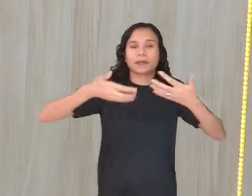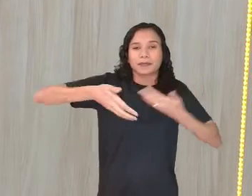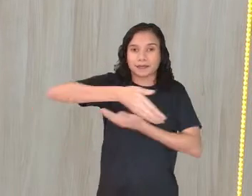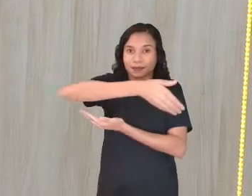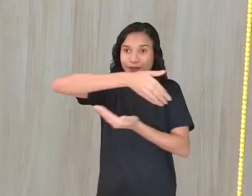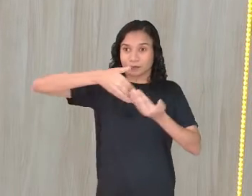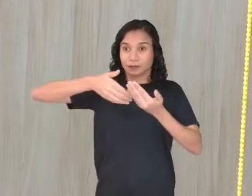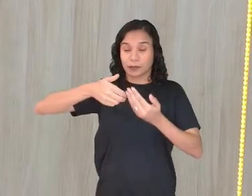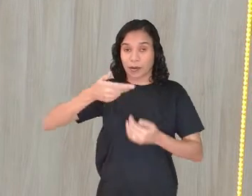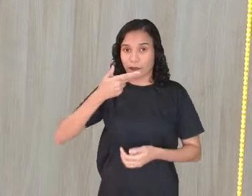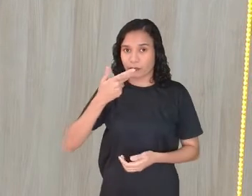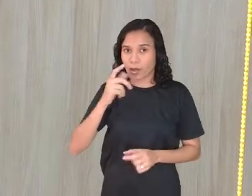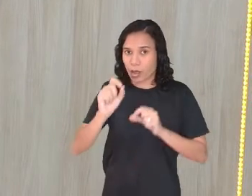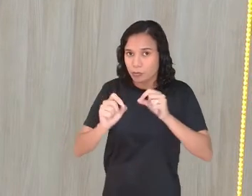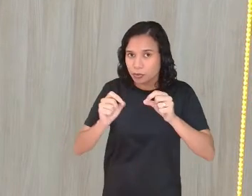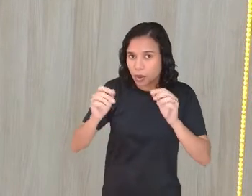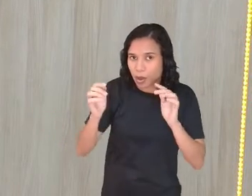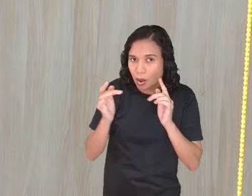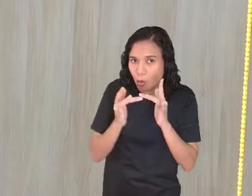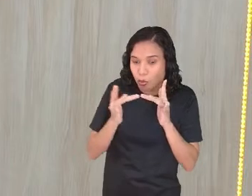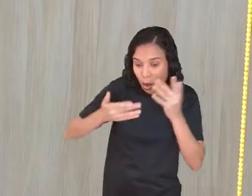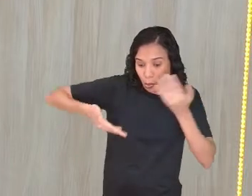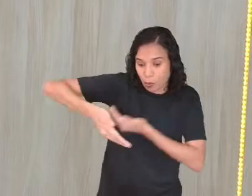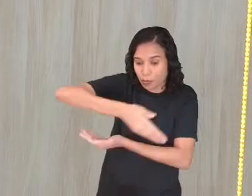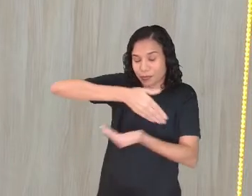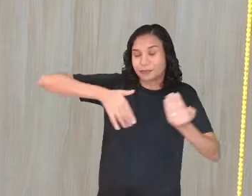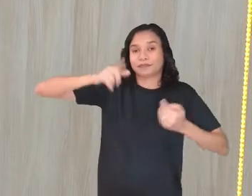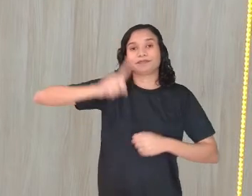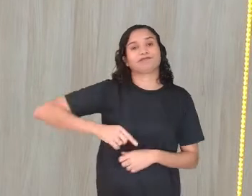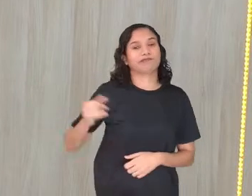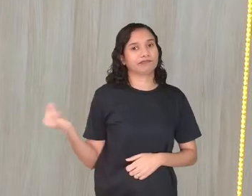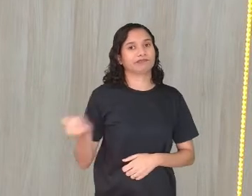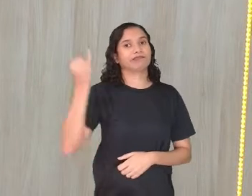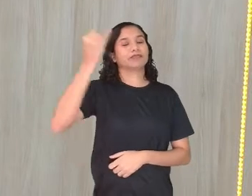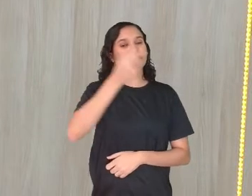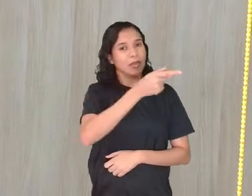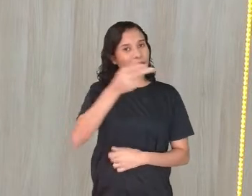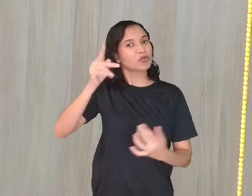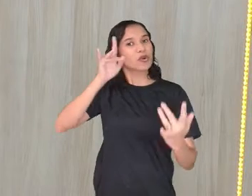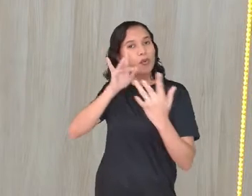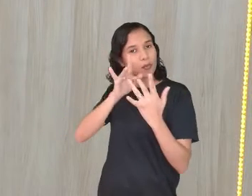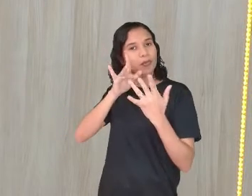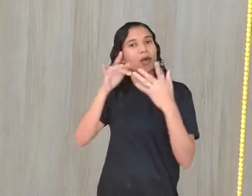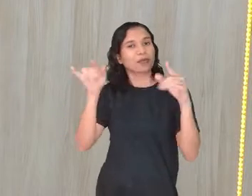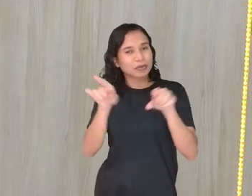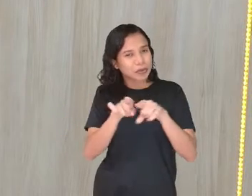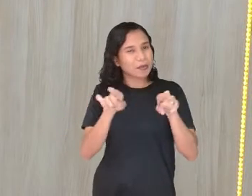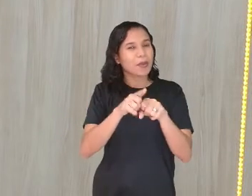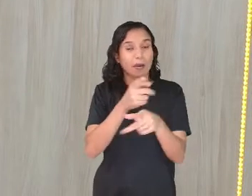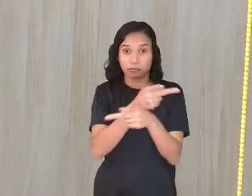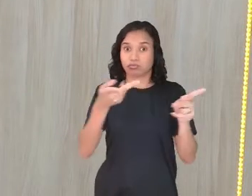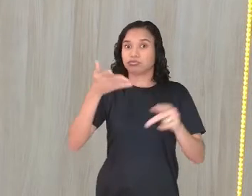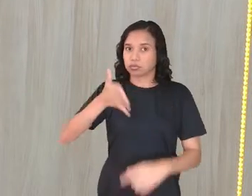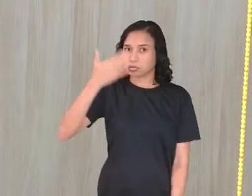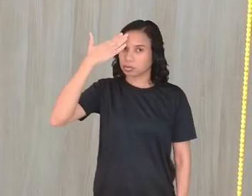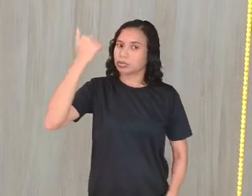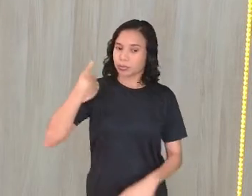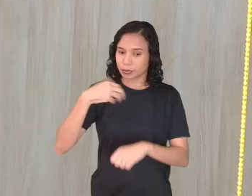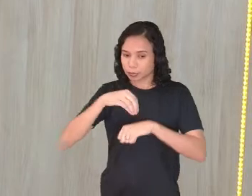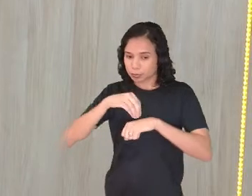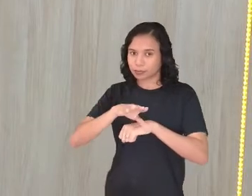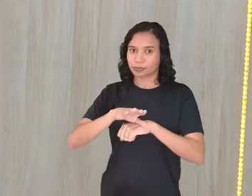E falando em interação, né, professor Giorgio, é importantíssima a interação de vocês. Vocês já sabem o recado,